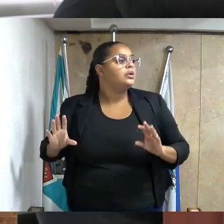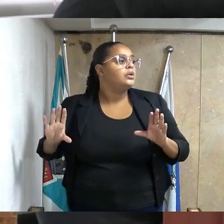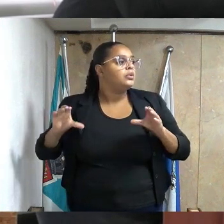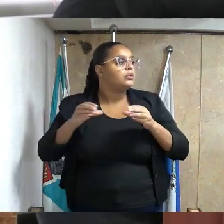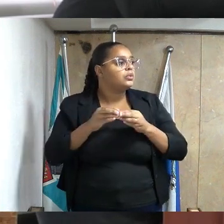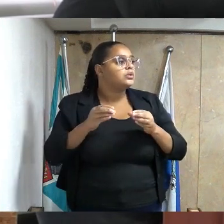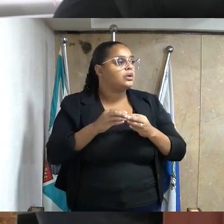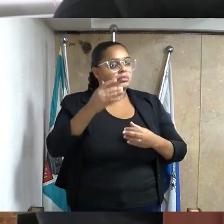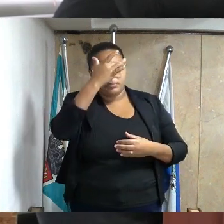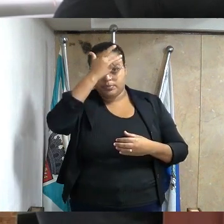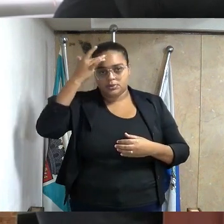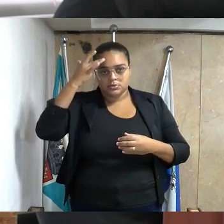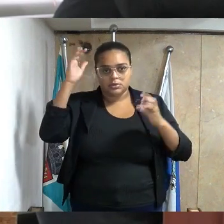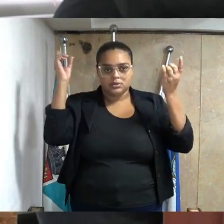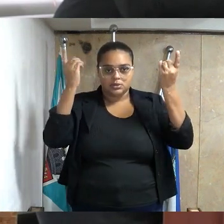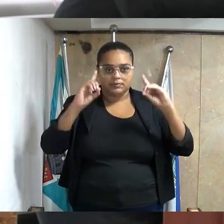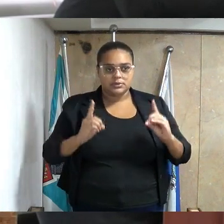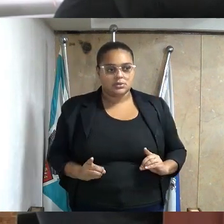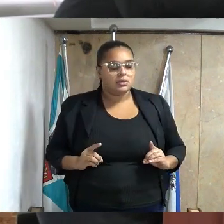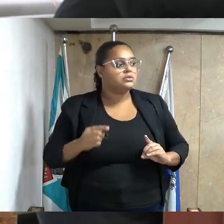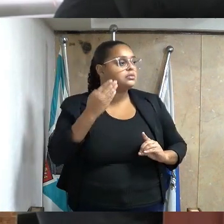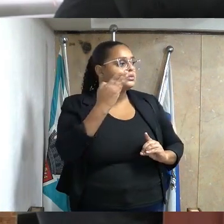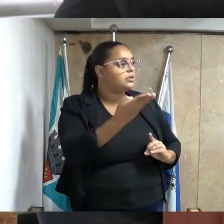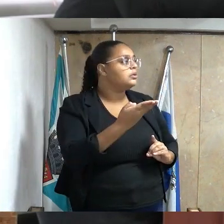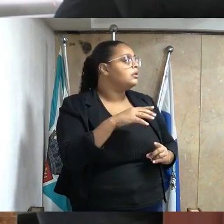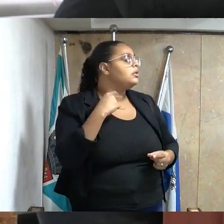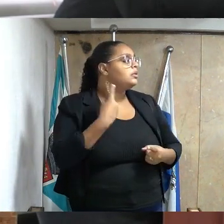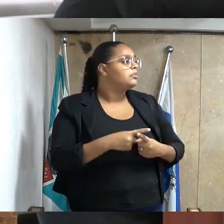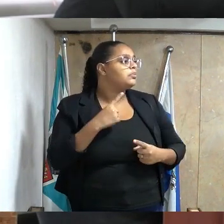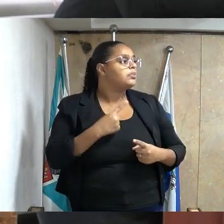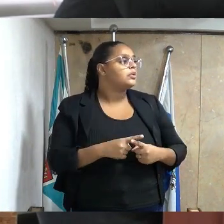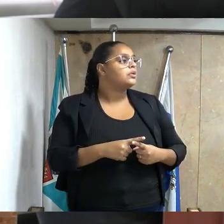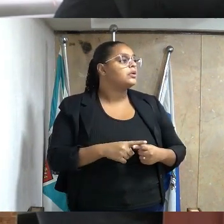da pessoa com deficiência. Porque